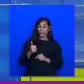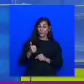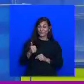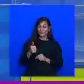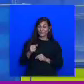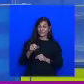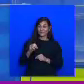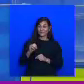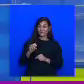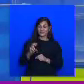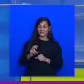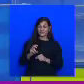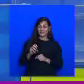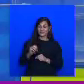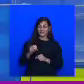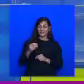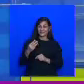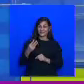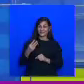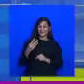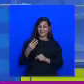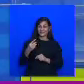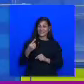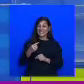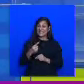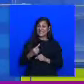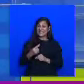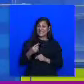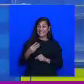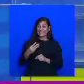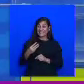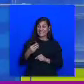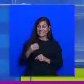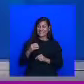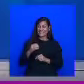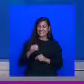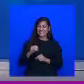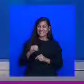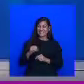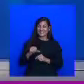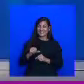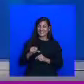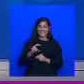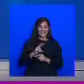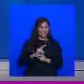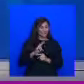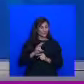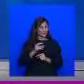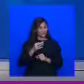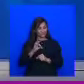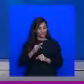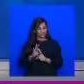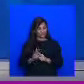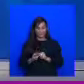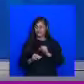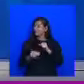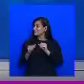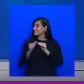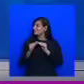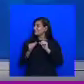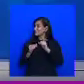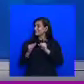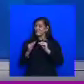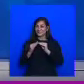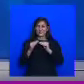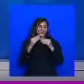11, 05, 03, 13 e 09. Auditoras, confirmam? Sim, confirmo.